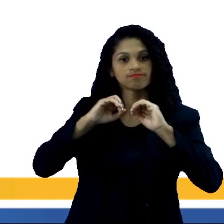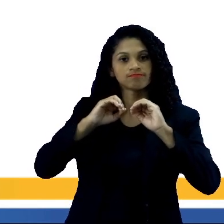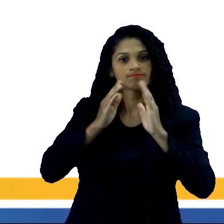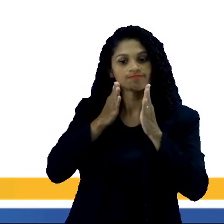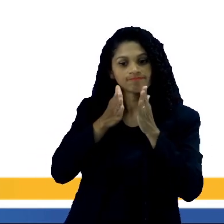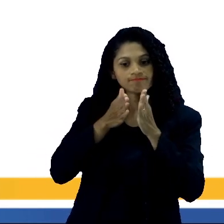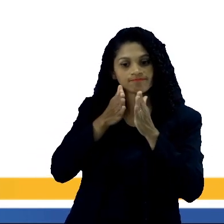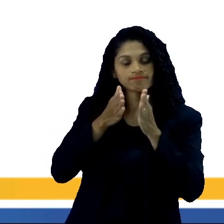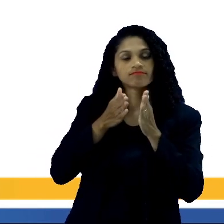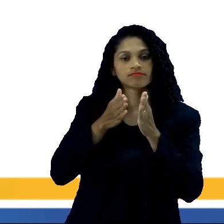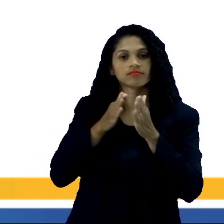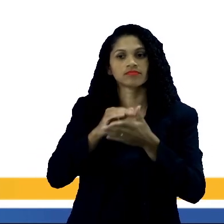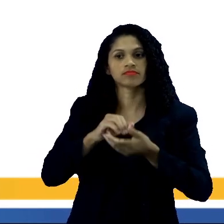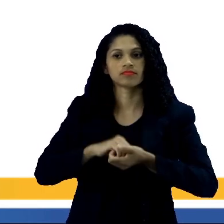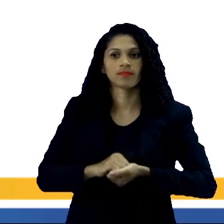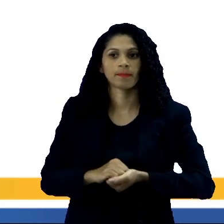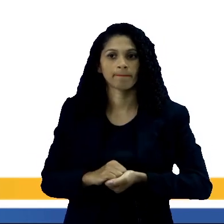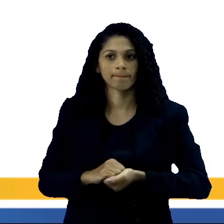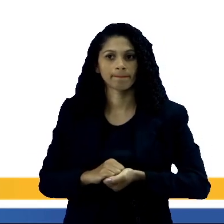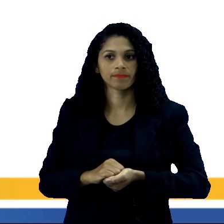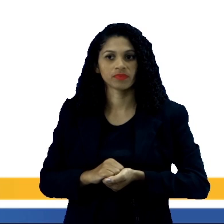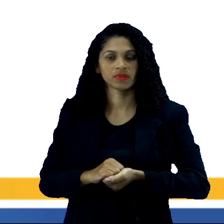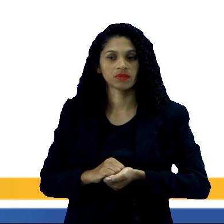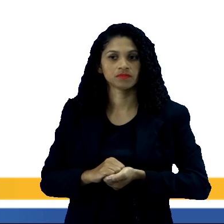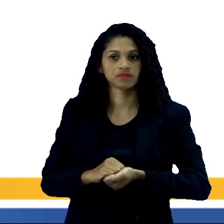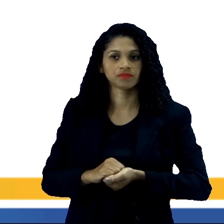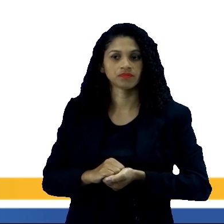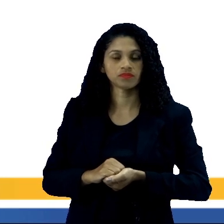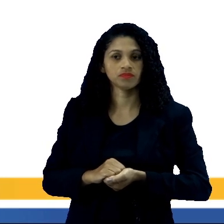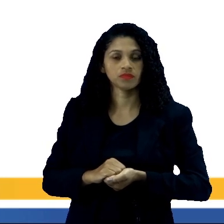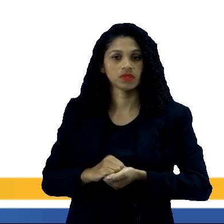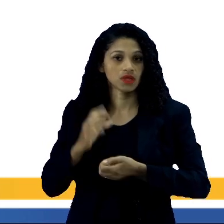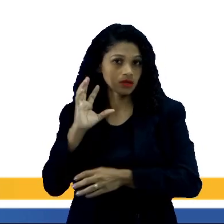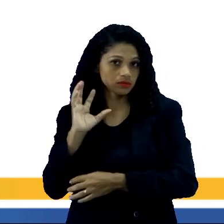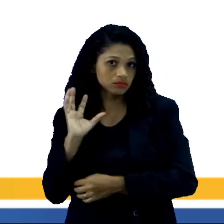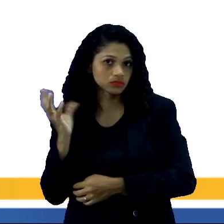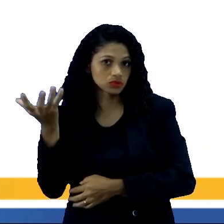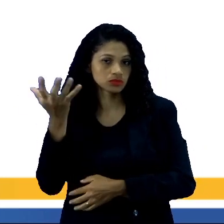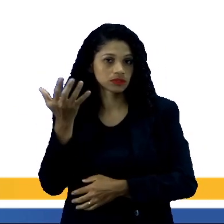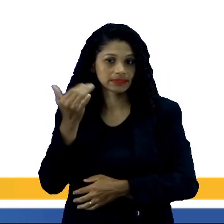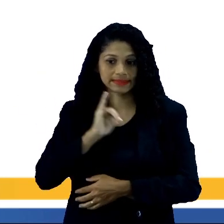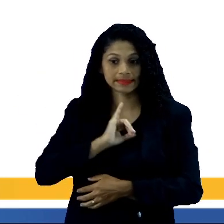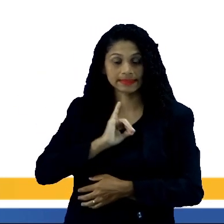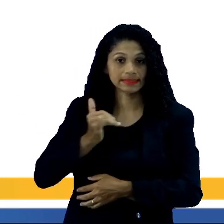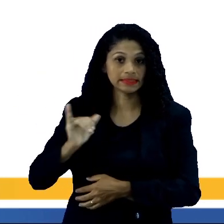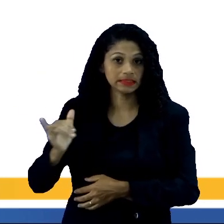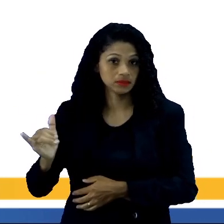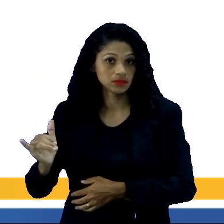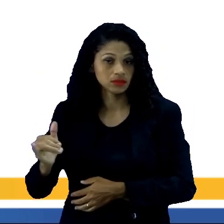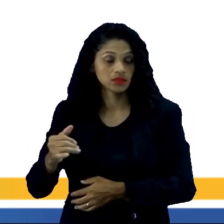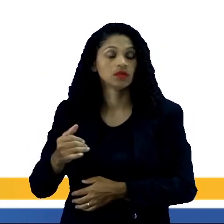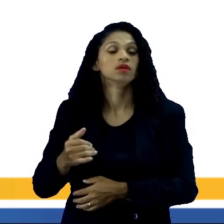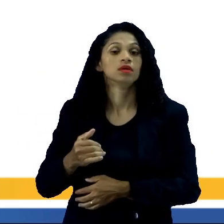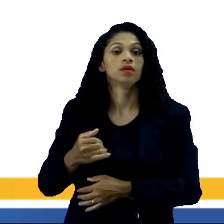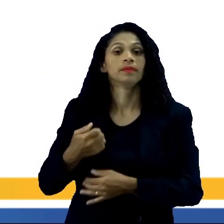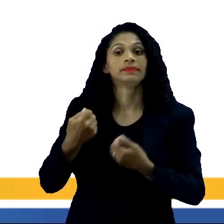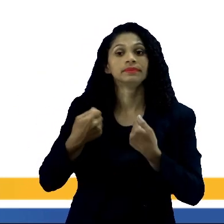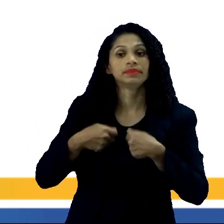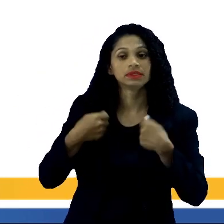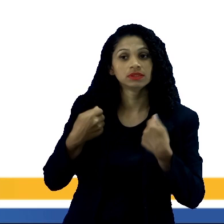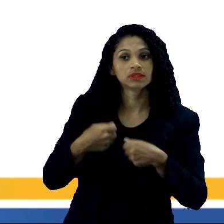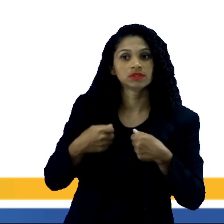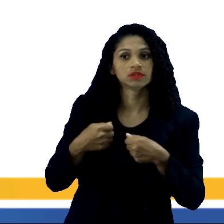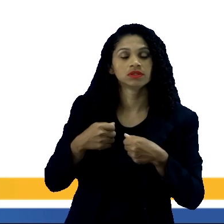de sinapse. E aí, para que aconteça essa transmissão, obrigatoriamente também a gente vai precisar